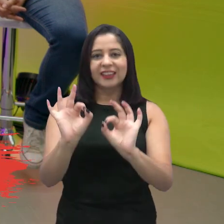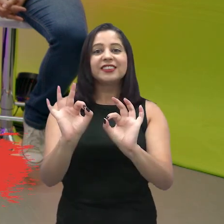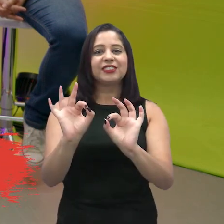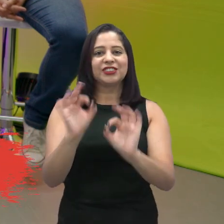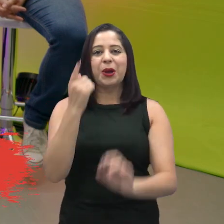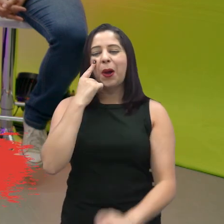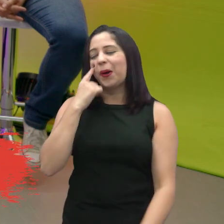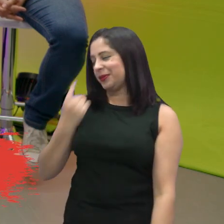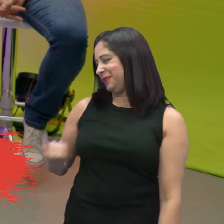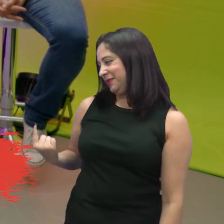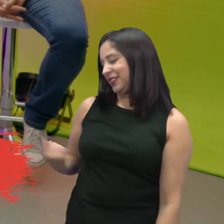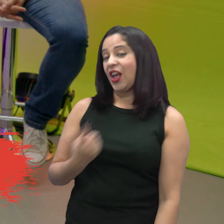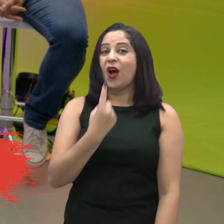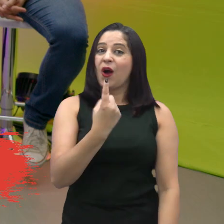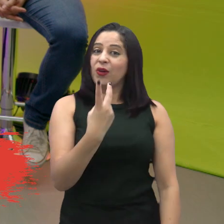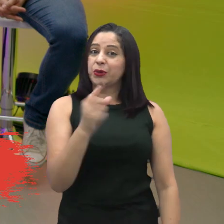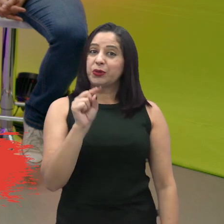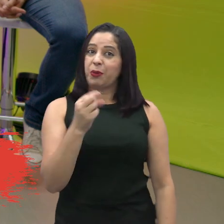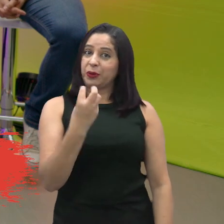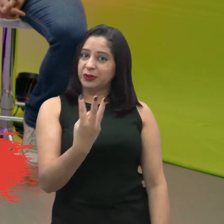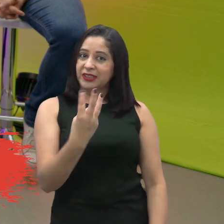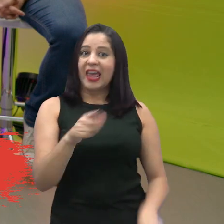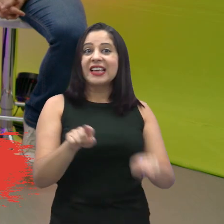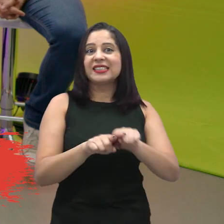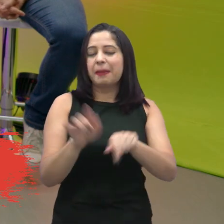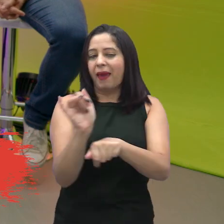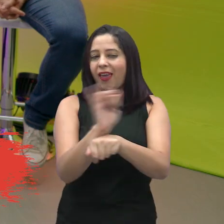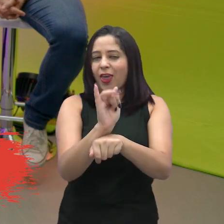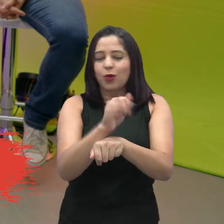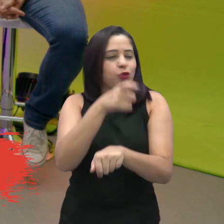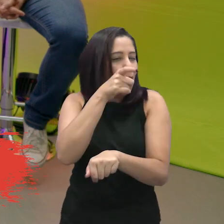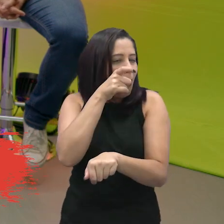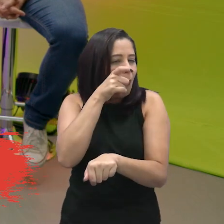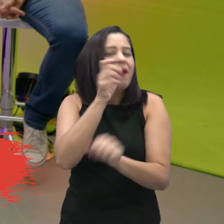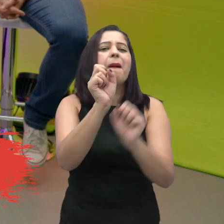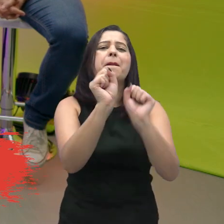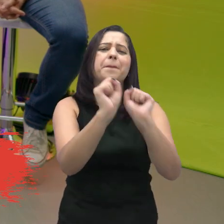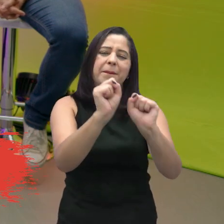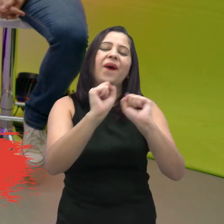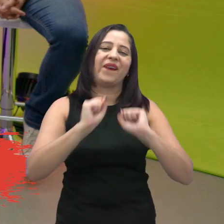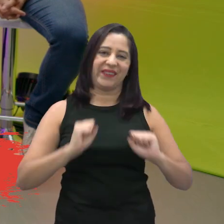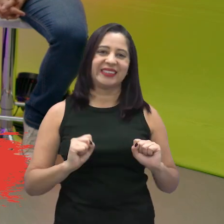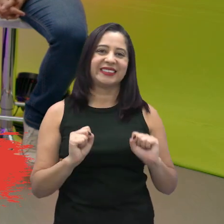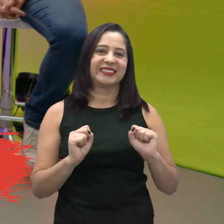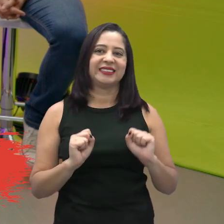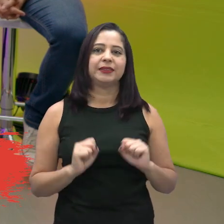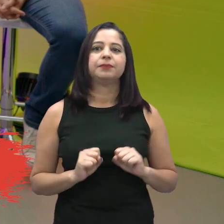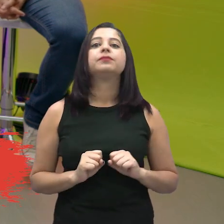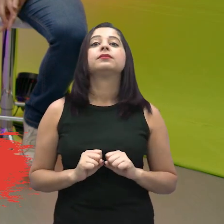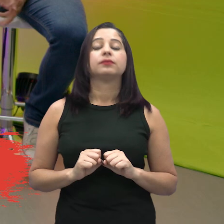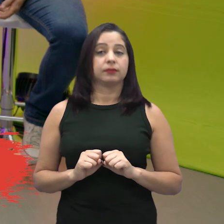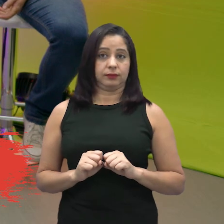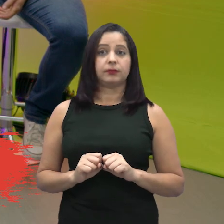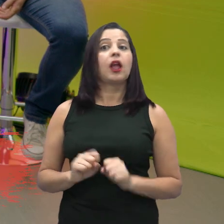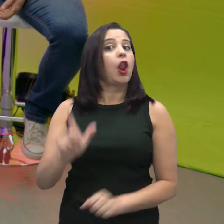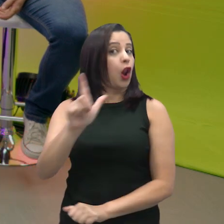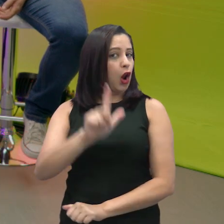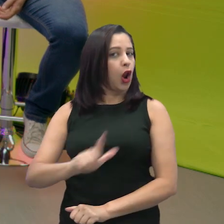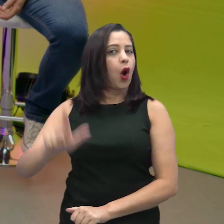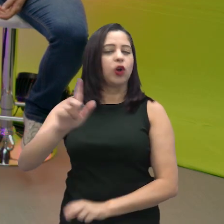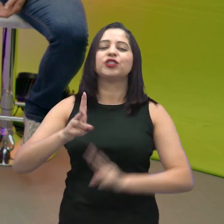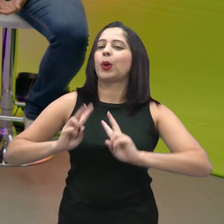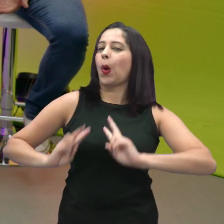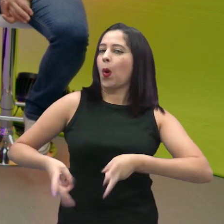pelos lugares que você já sabe, pelo canal 12.3 ou pelo nosso YouTube no @TV Câmara SJC. Perfeito, e tudo isso,